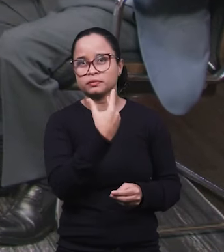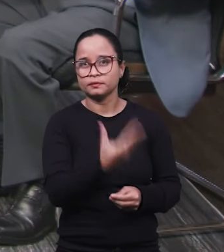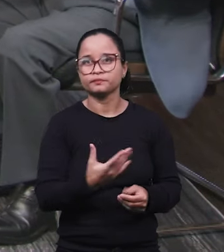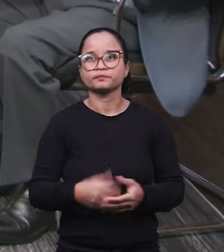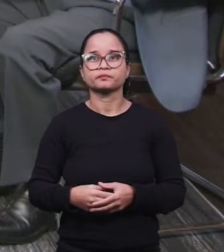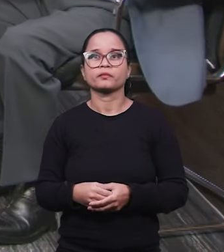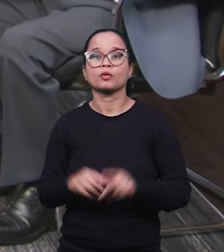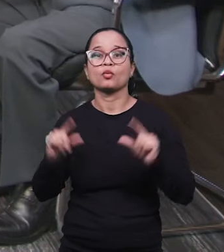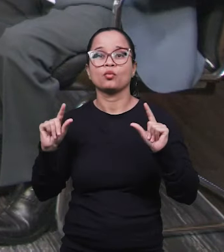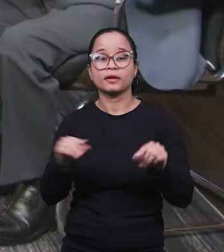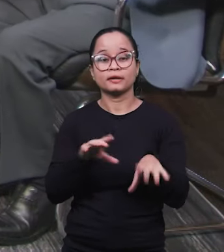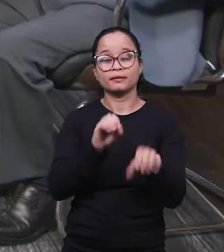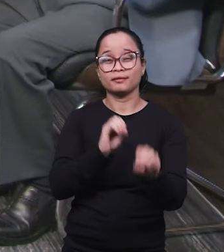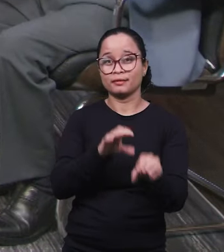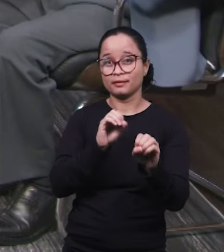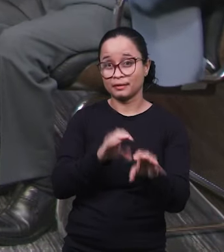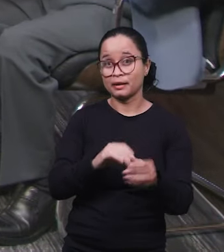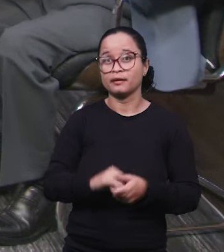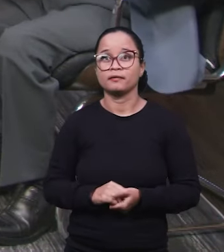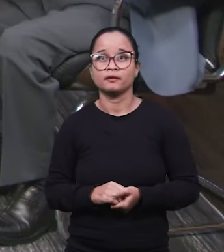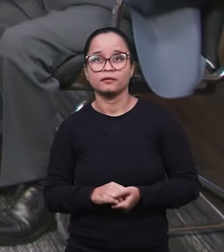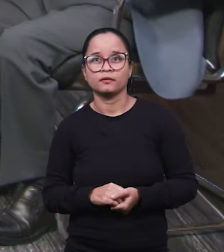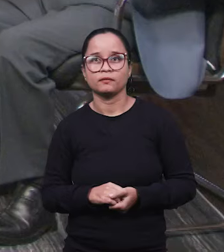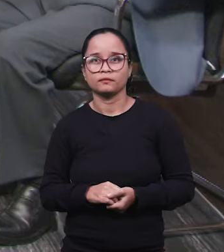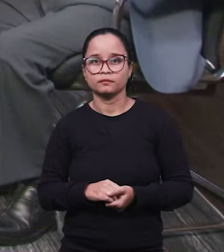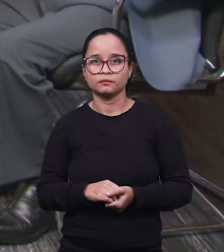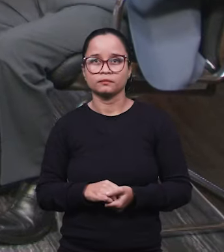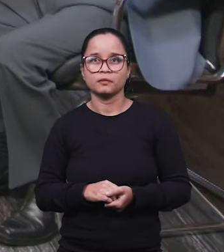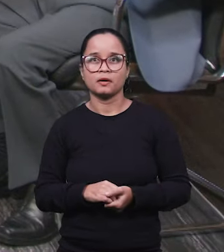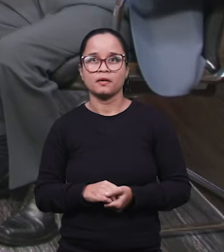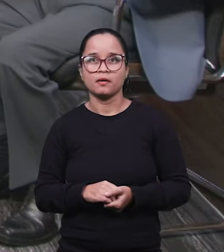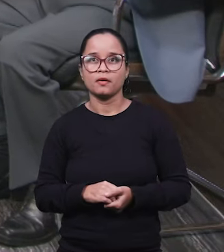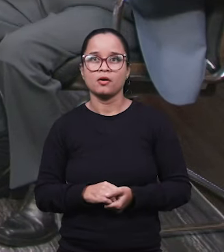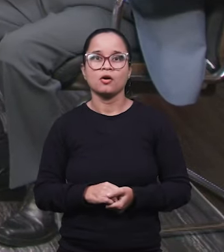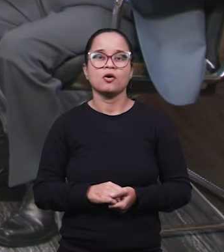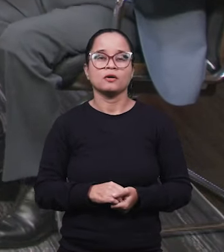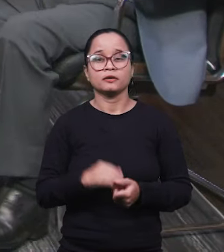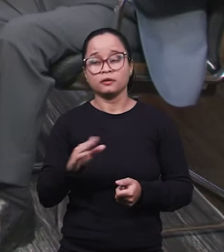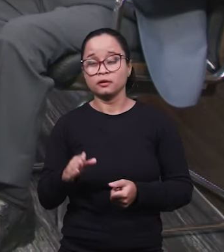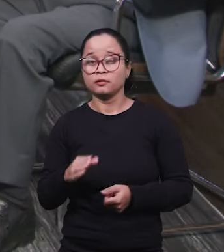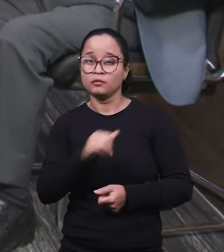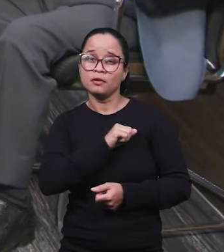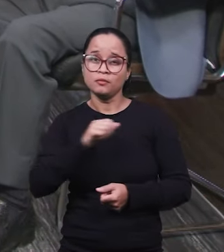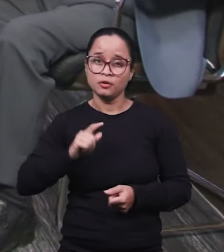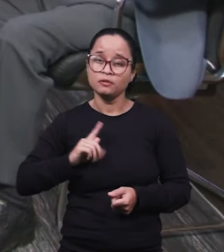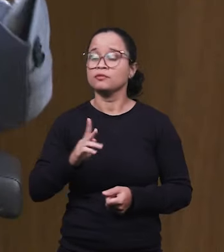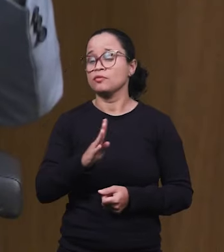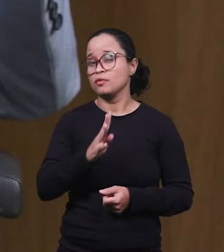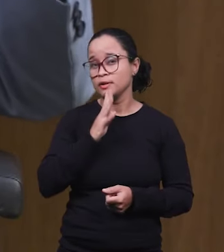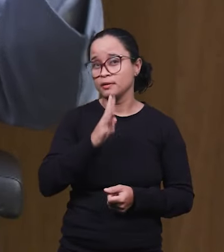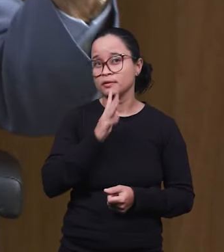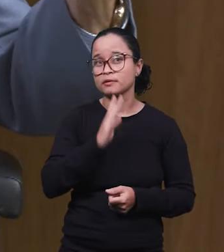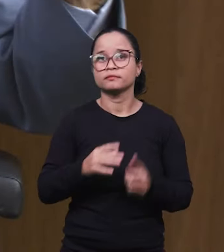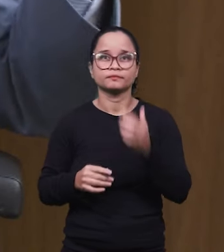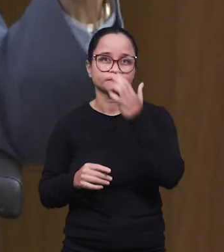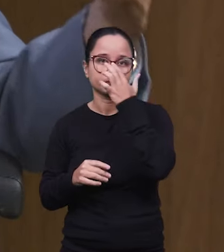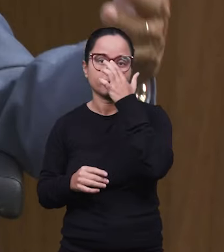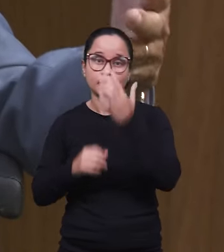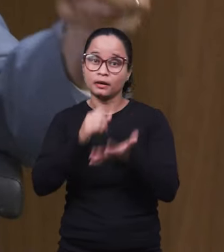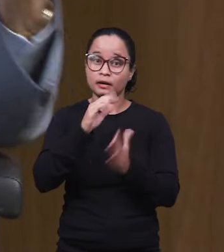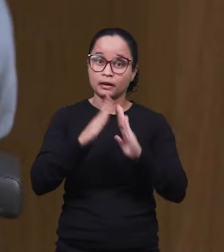aquilo que se ensinava, que era até dos conhecimentos dos apóstolos, que era a igreja do